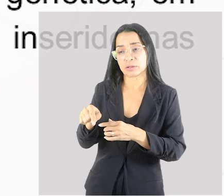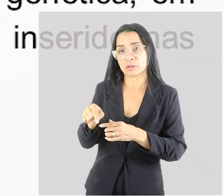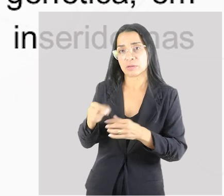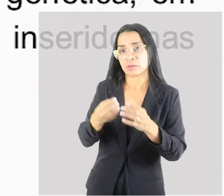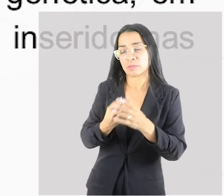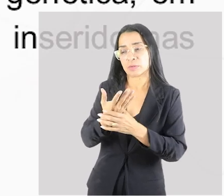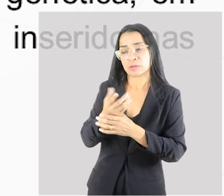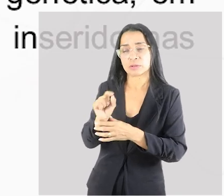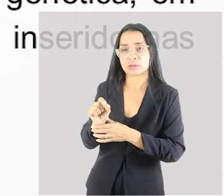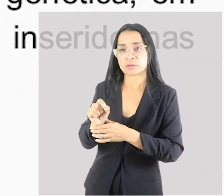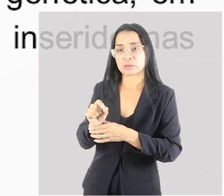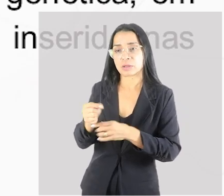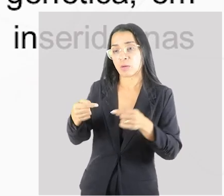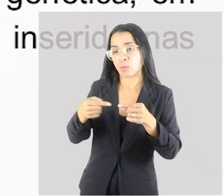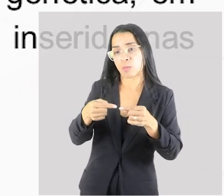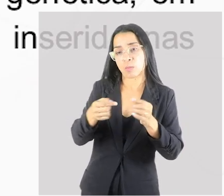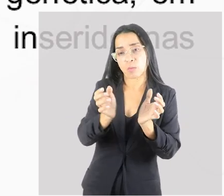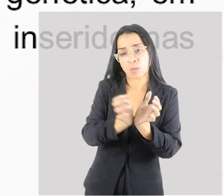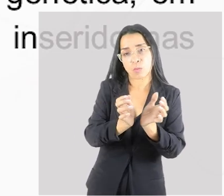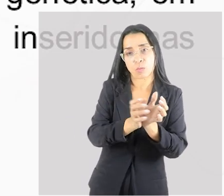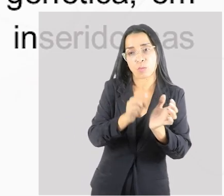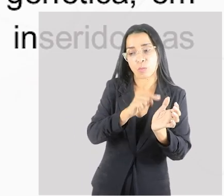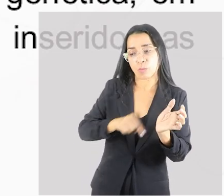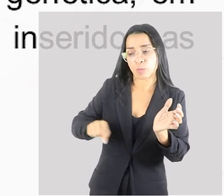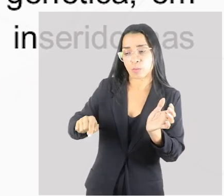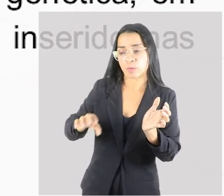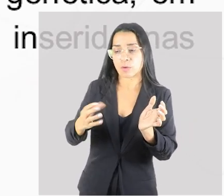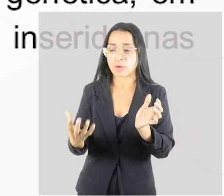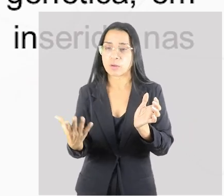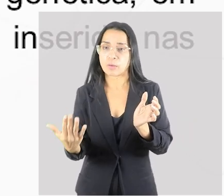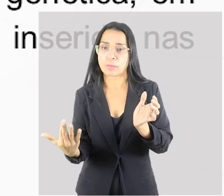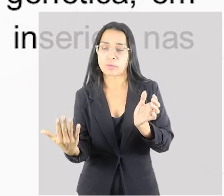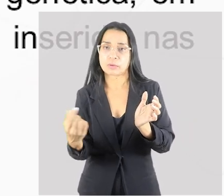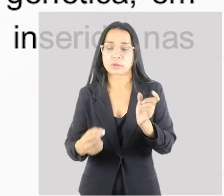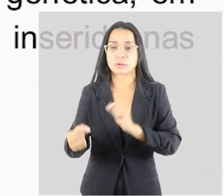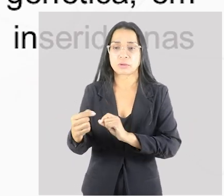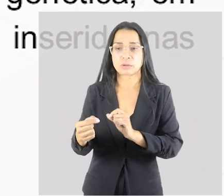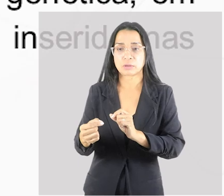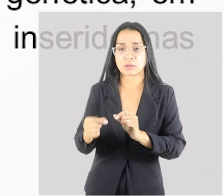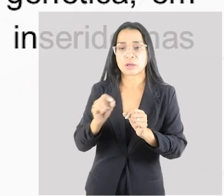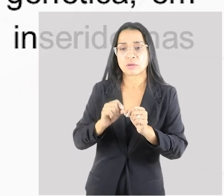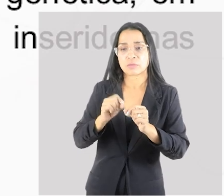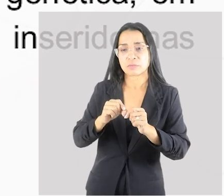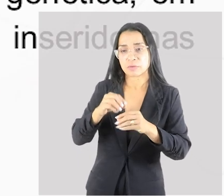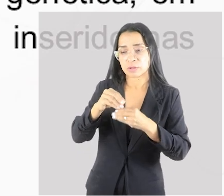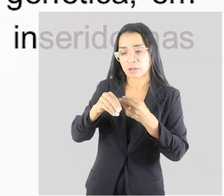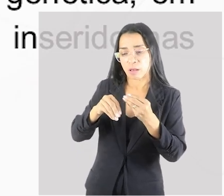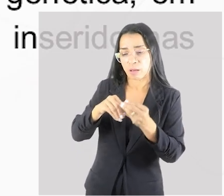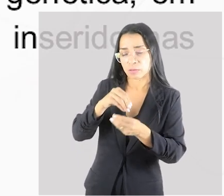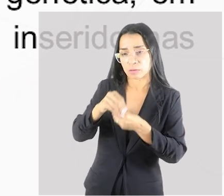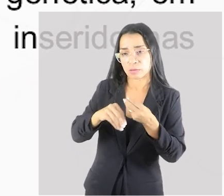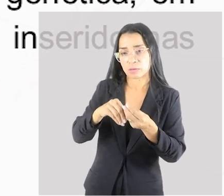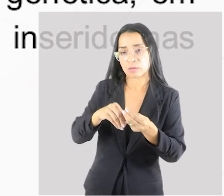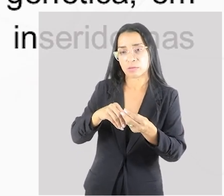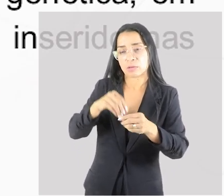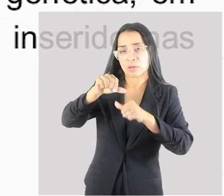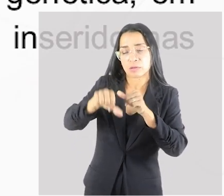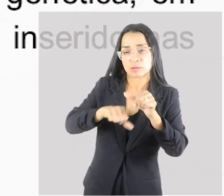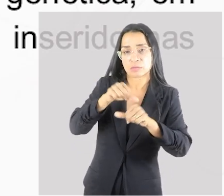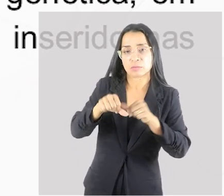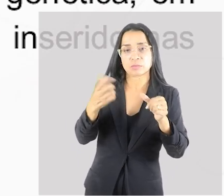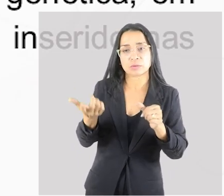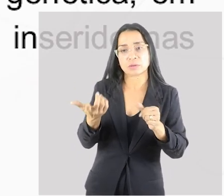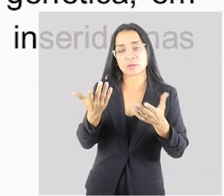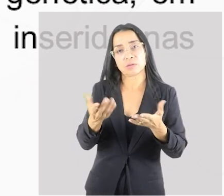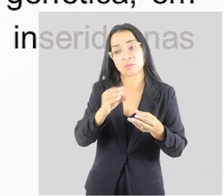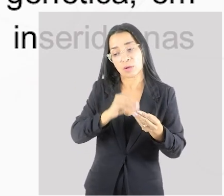era ali consumida pela praga, ele fez essa manipulação genética, ele pegou o gene da resistência e colocou na planta